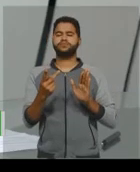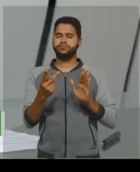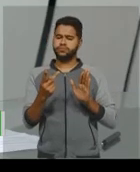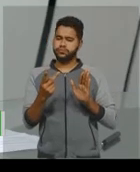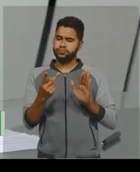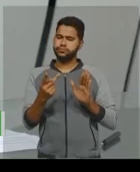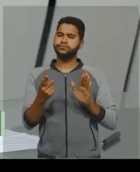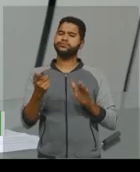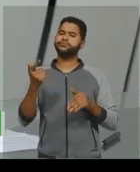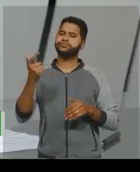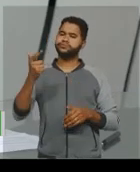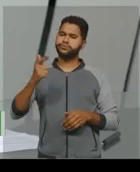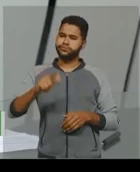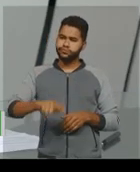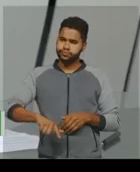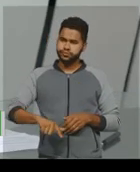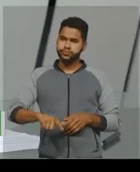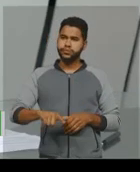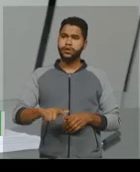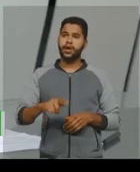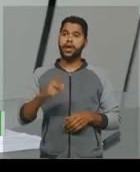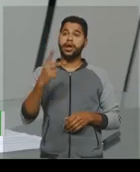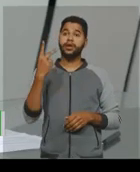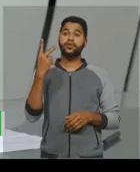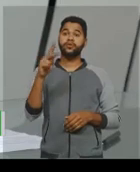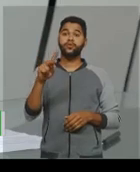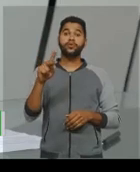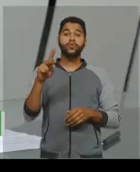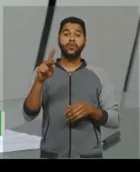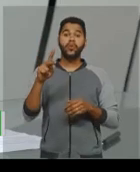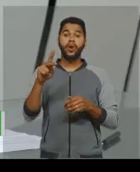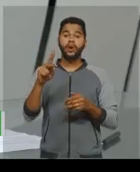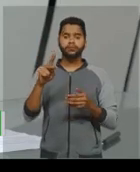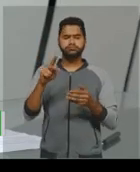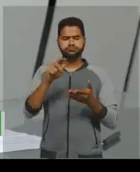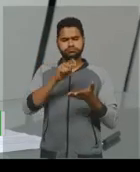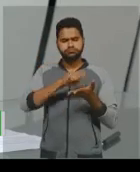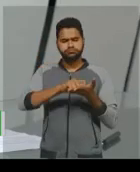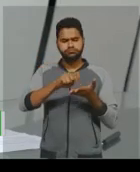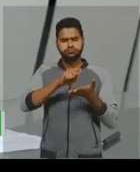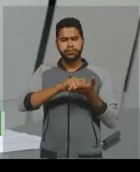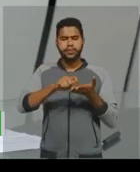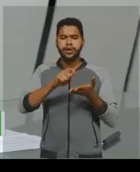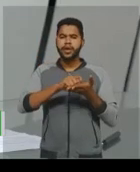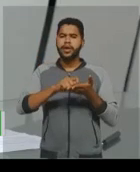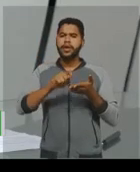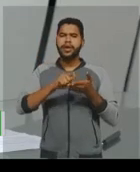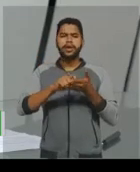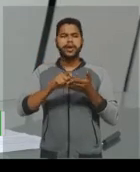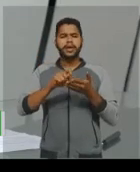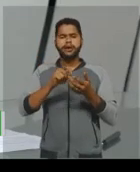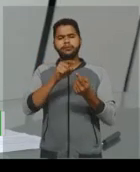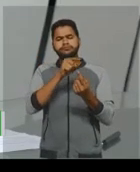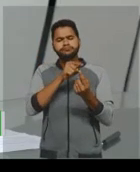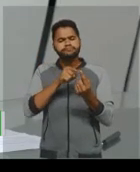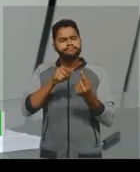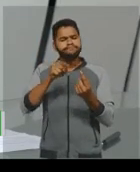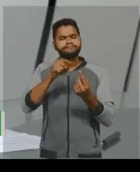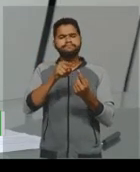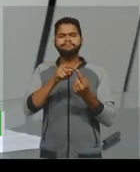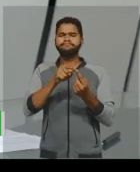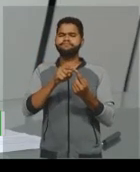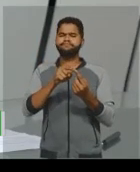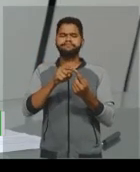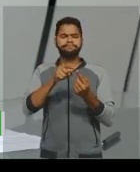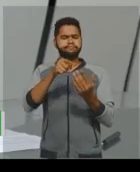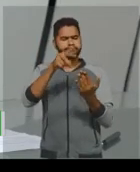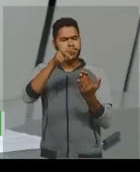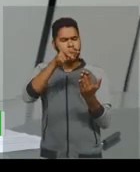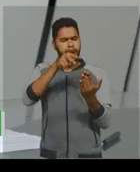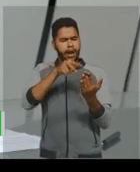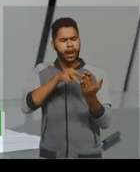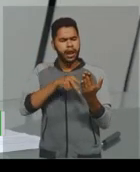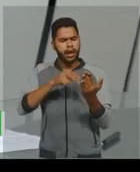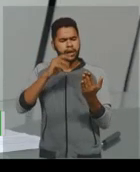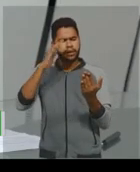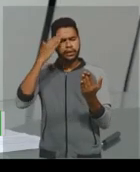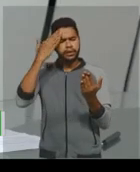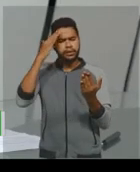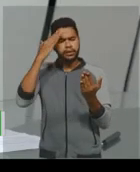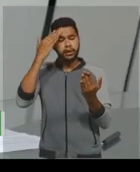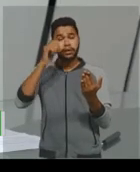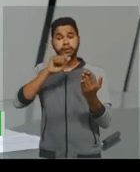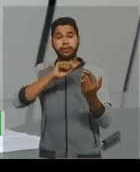e repito que a sua linguagem tem que ser clara e objetiva. Você tem que passar a sua